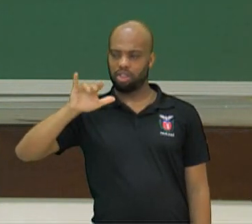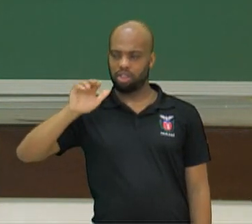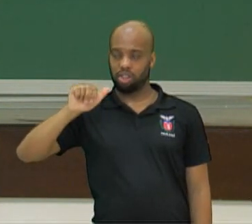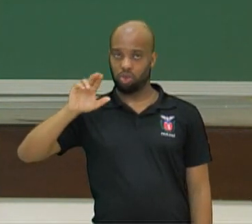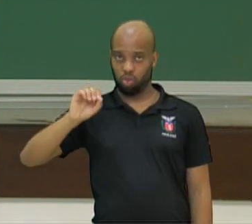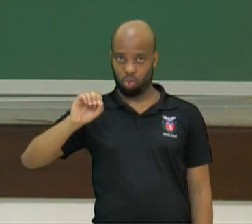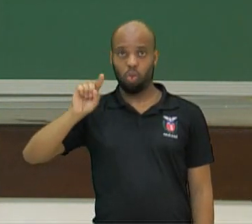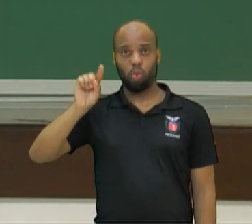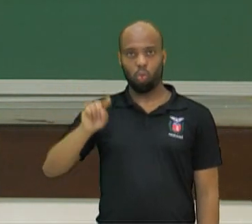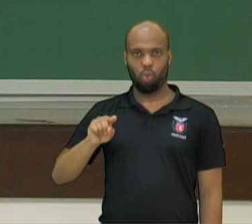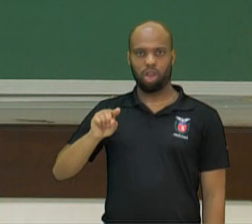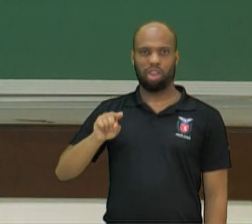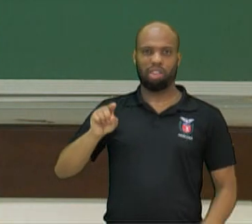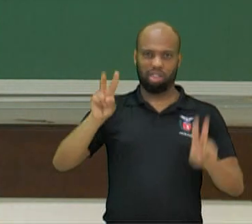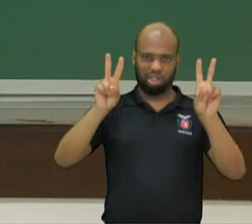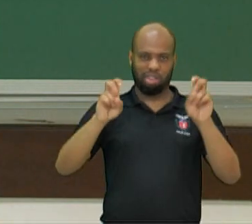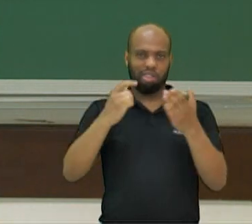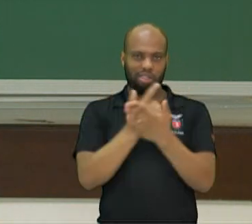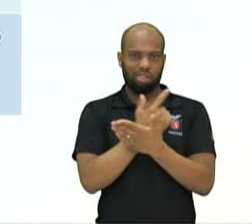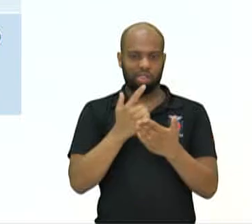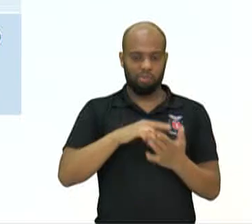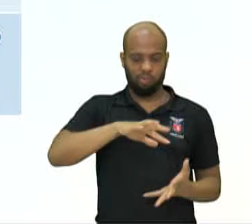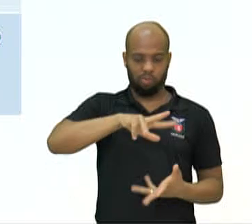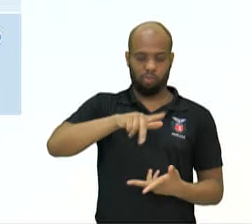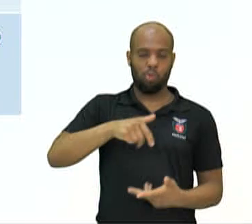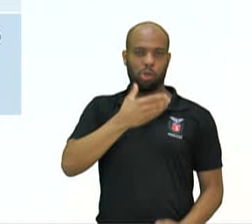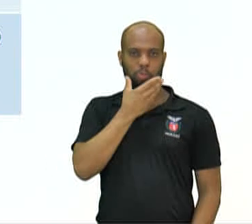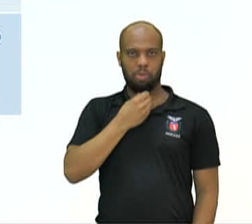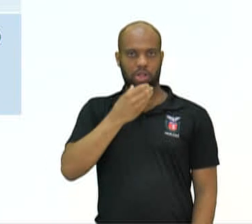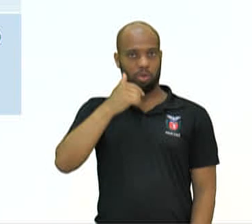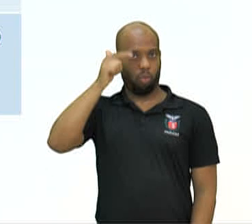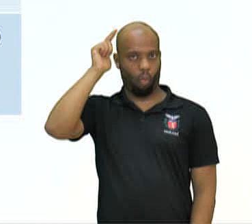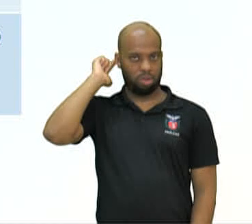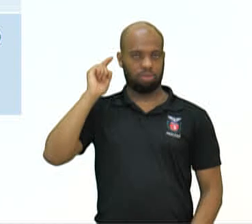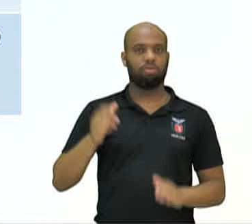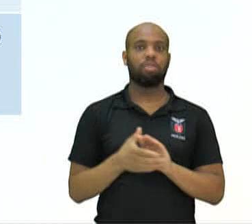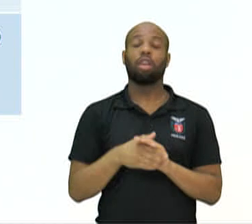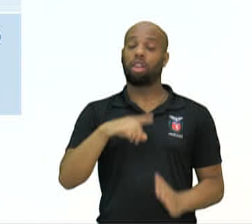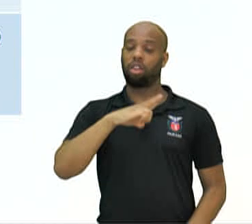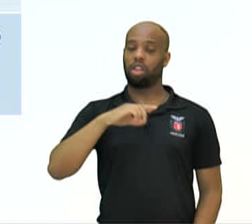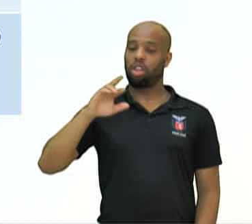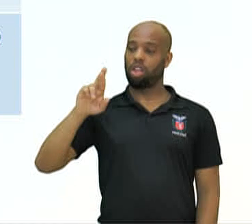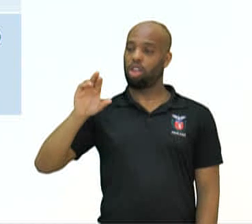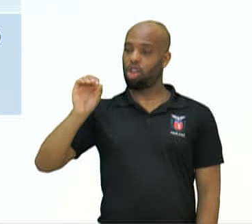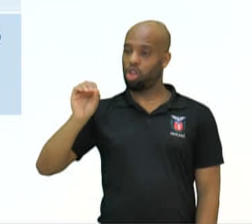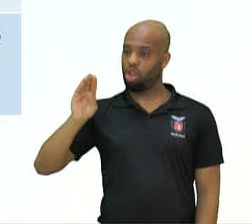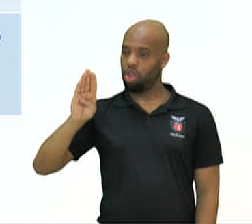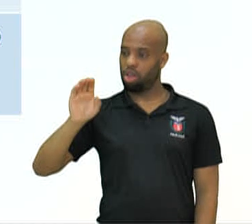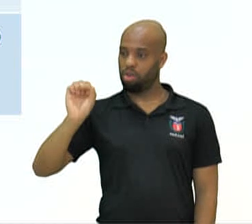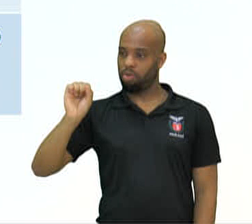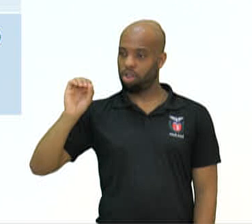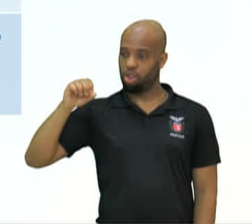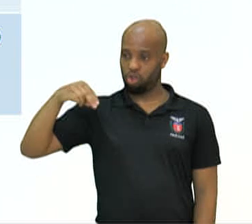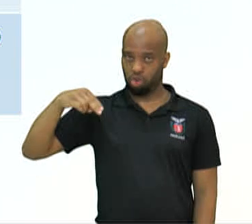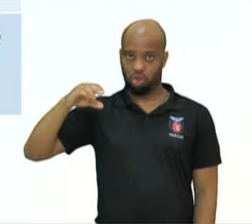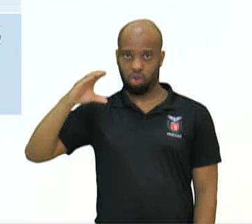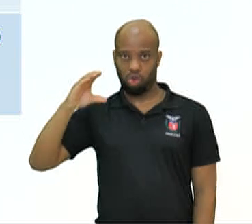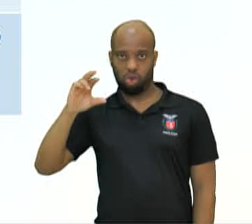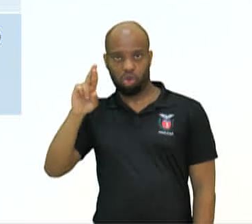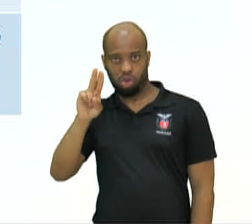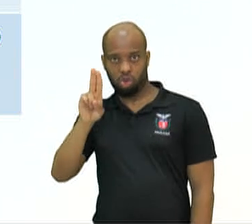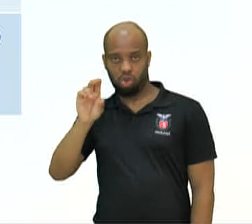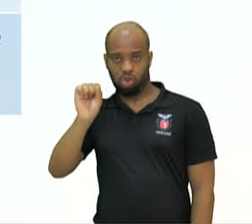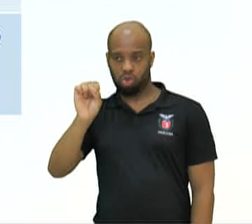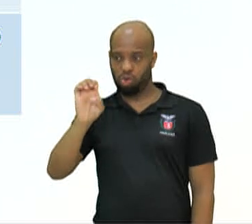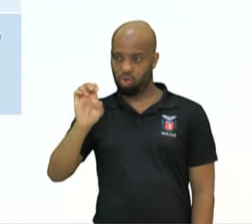Pelados. Robinson Crusoe, e nós temos ali o personagem Raimundo Pelado, os dois